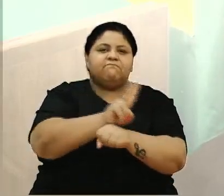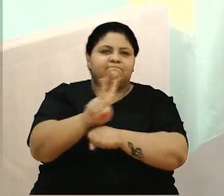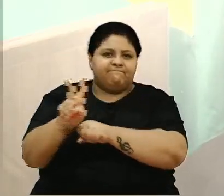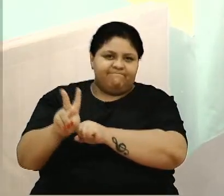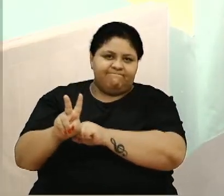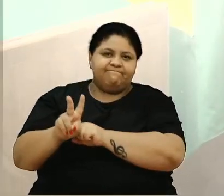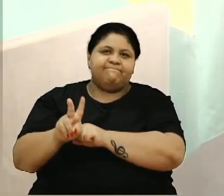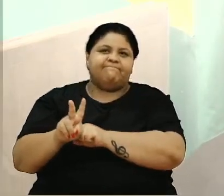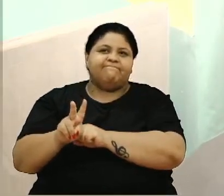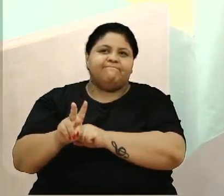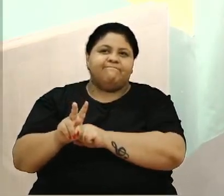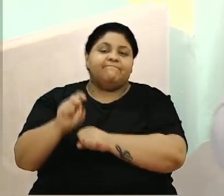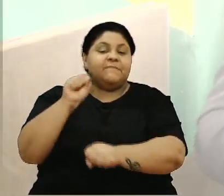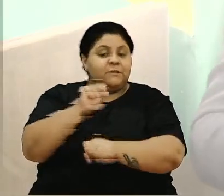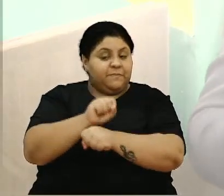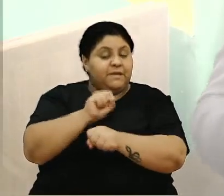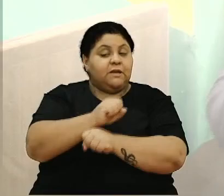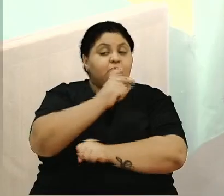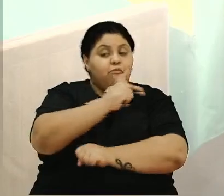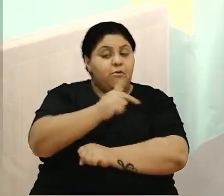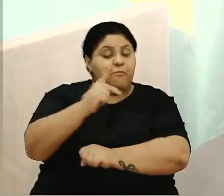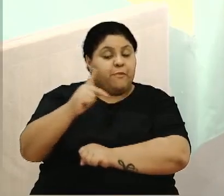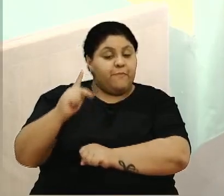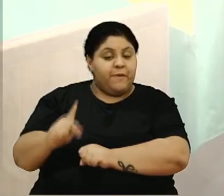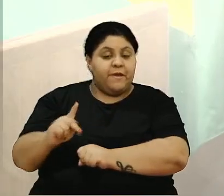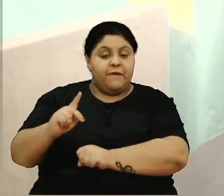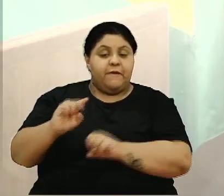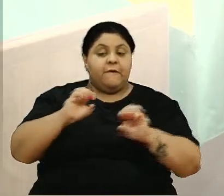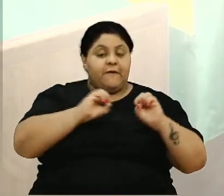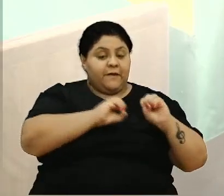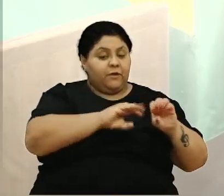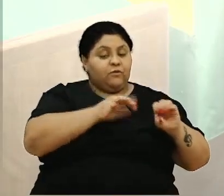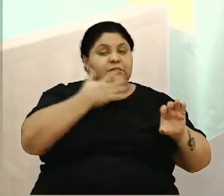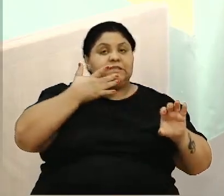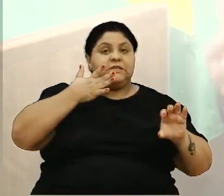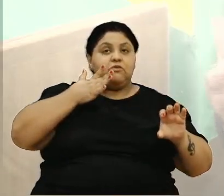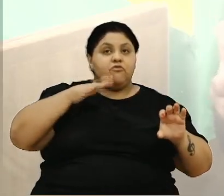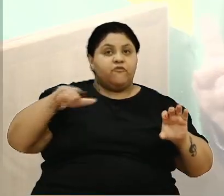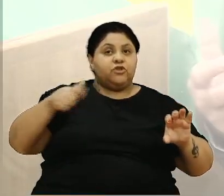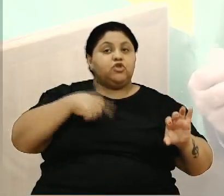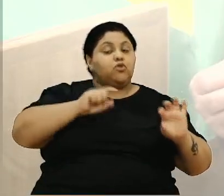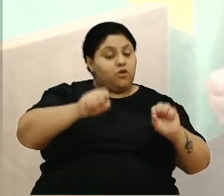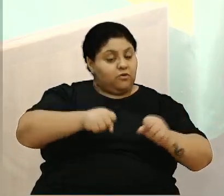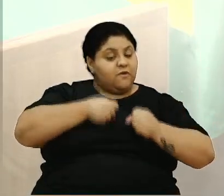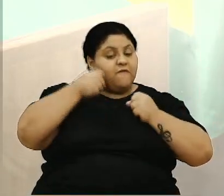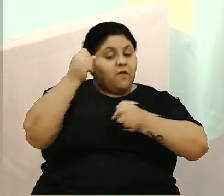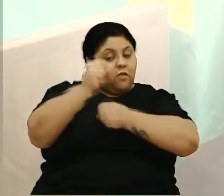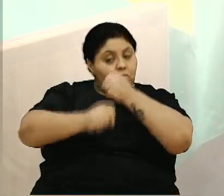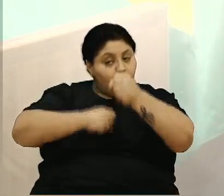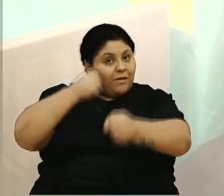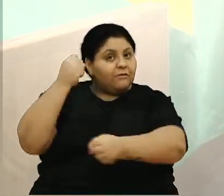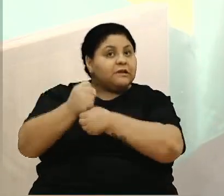que a PPP, né, da educação infantil, que eu defendo, no ano que vem